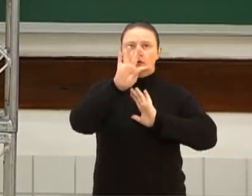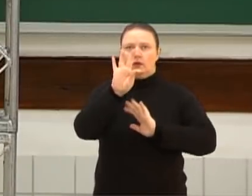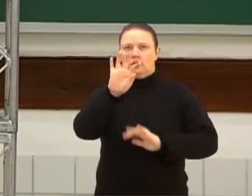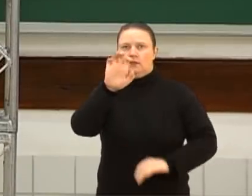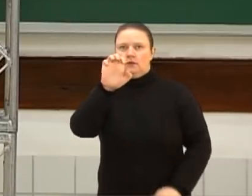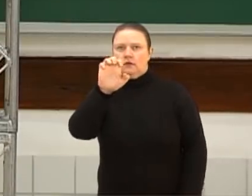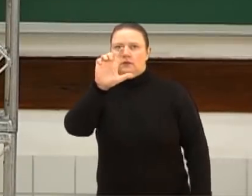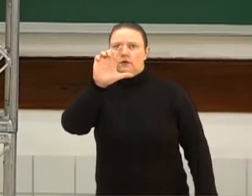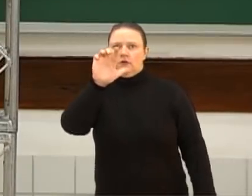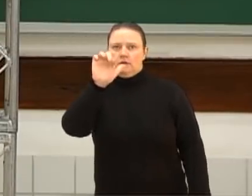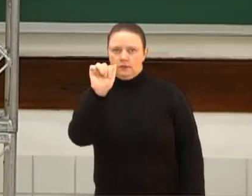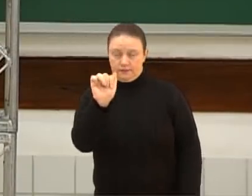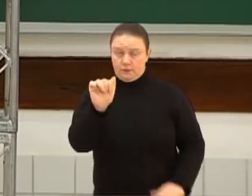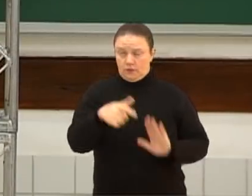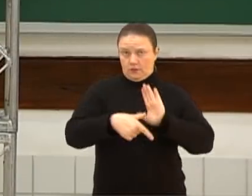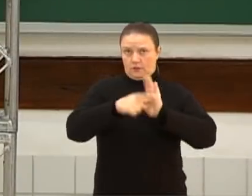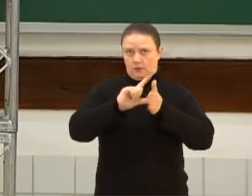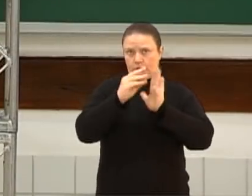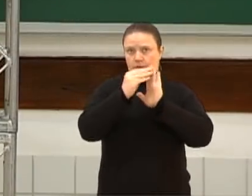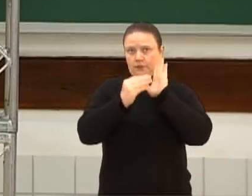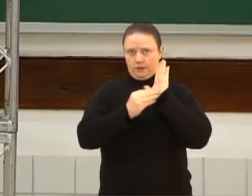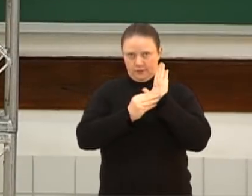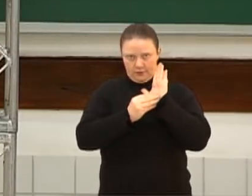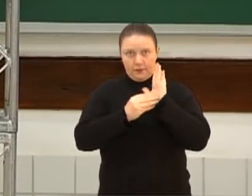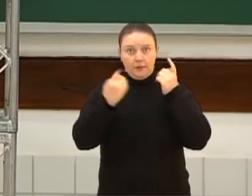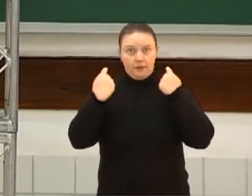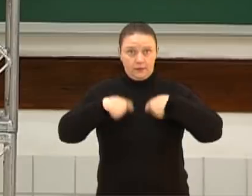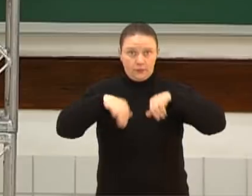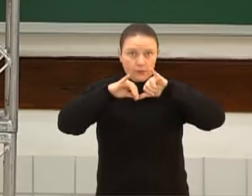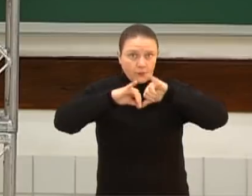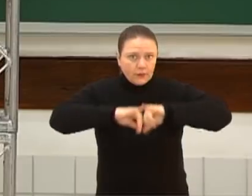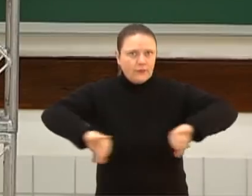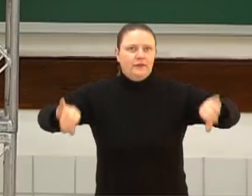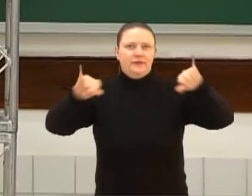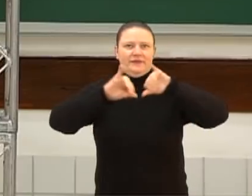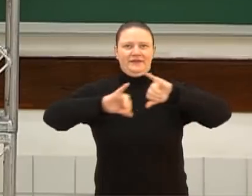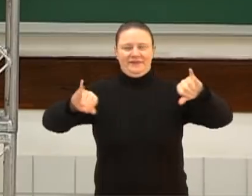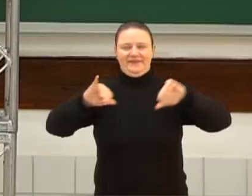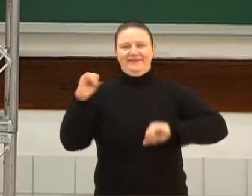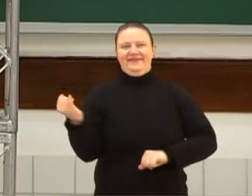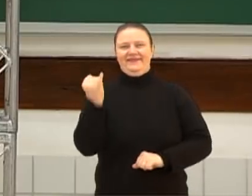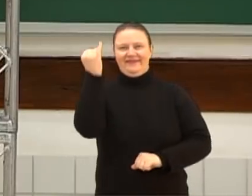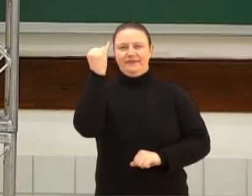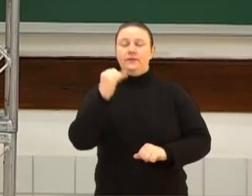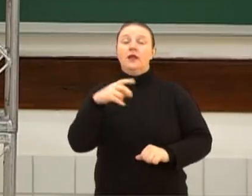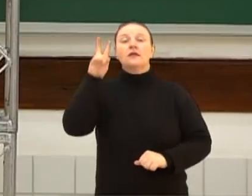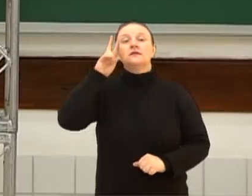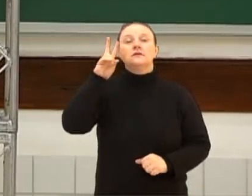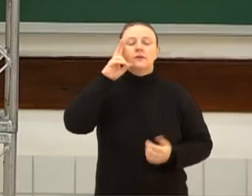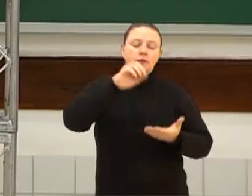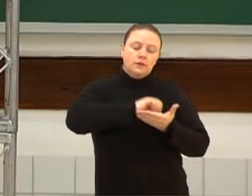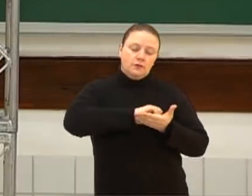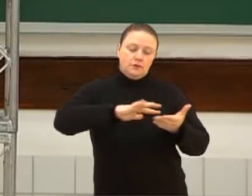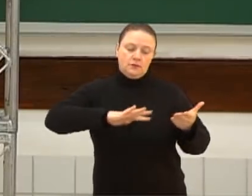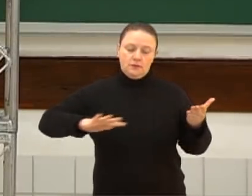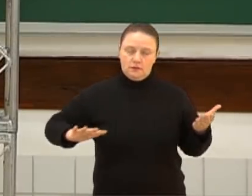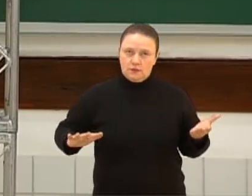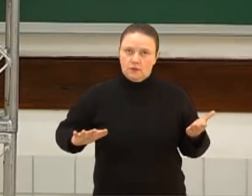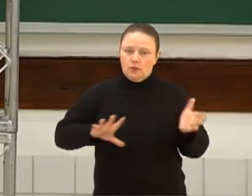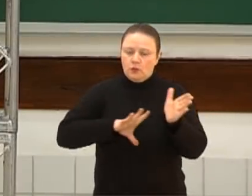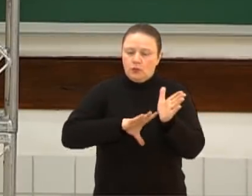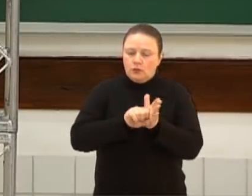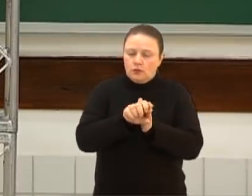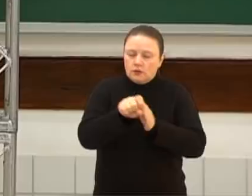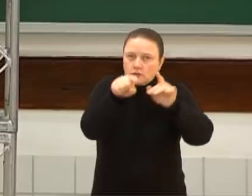nosso conteúdo especificamente, vamos a alguns recadinhos bem importantes para você. Então lembre de fazer a atividade programada para hoje no